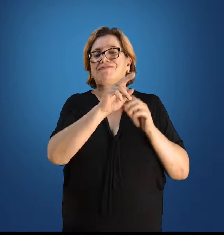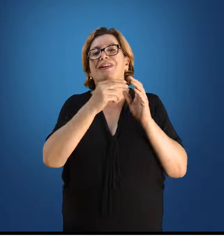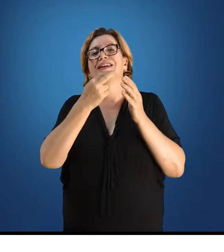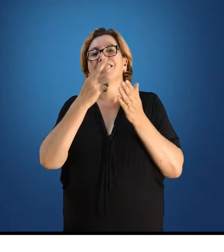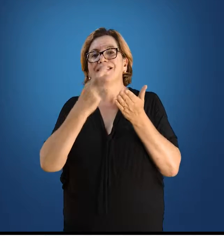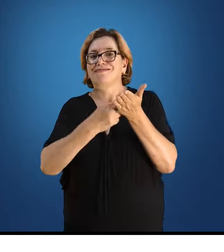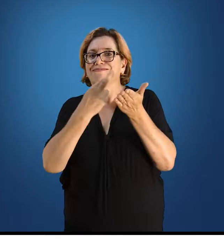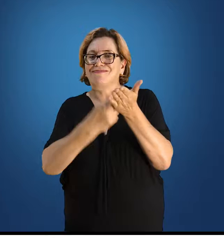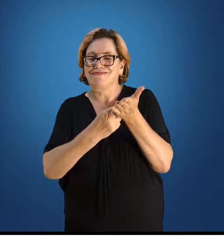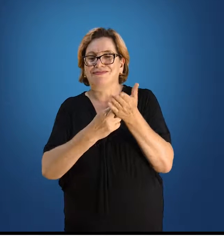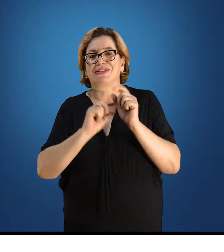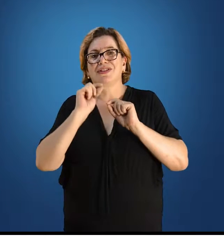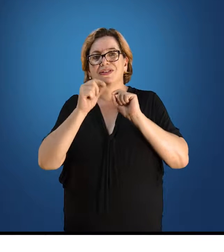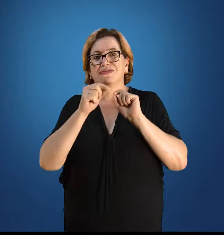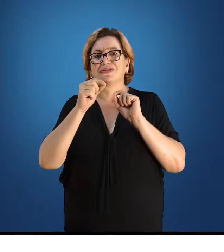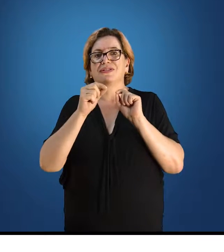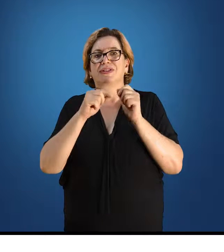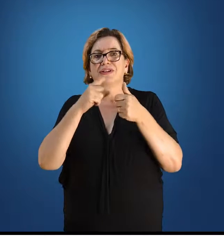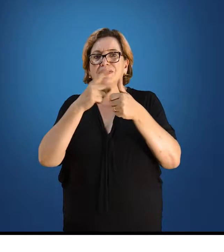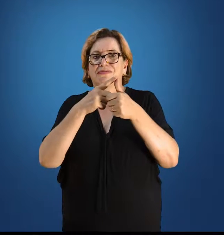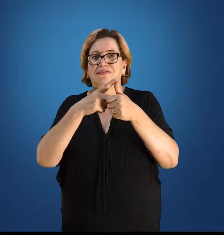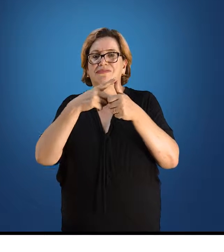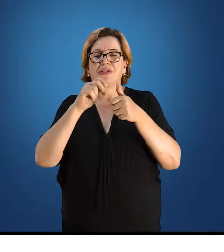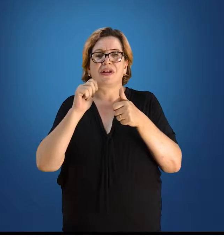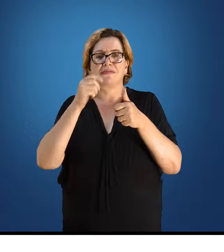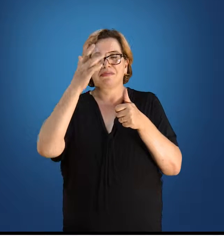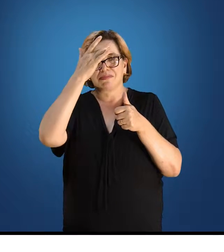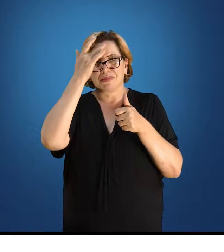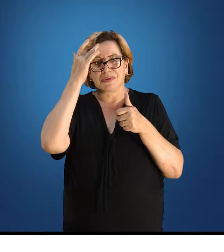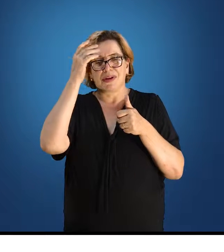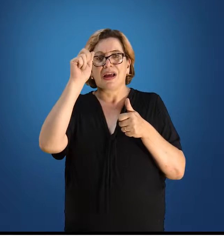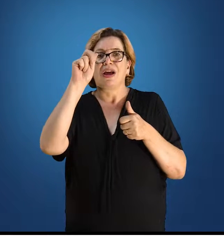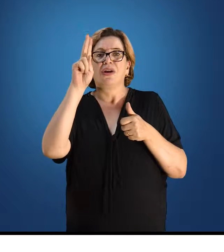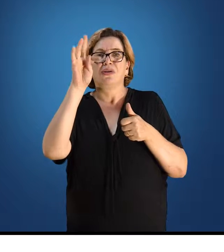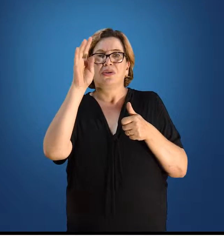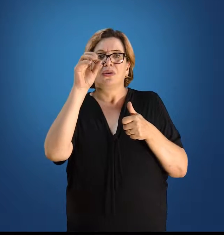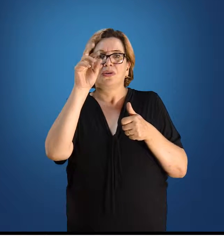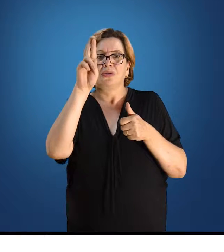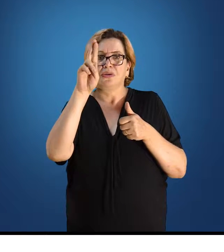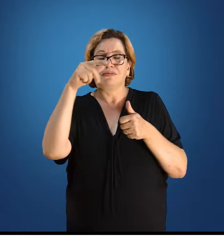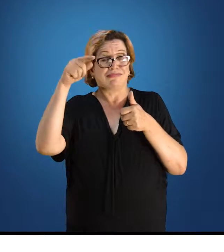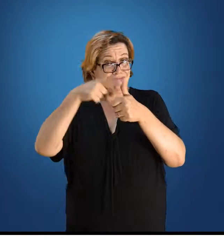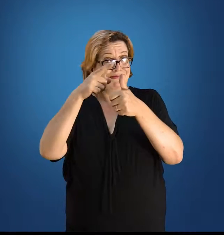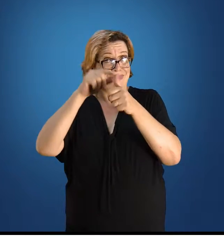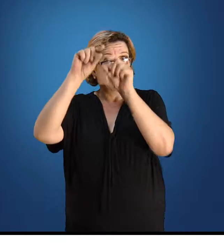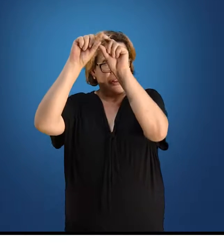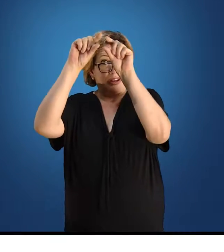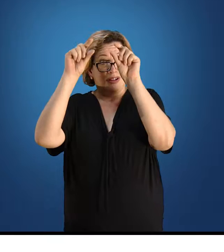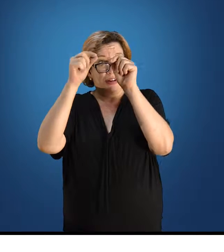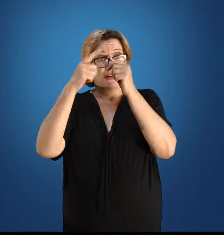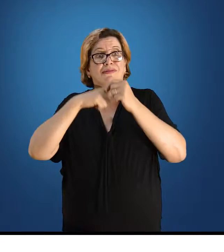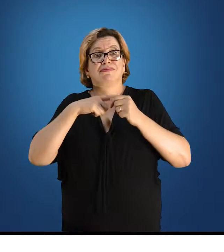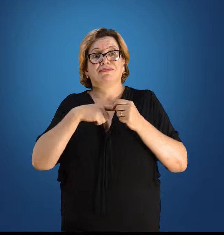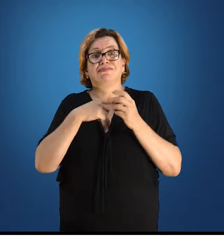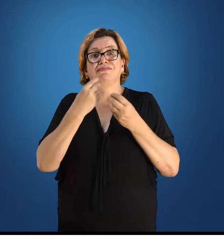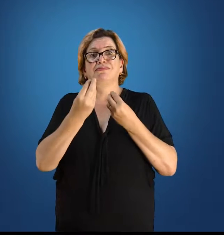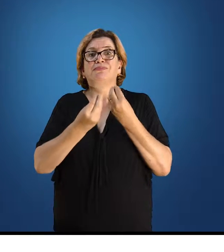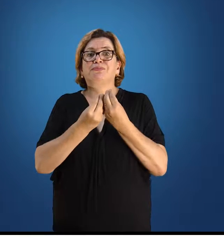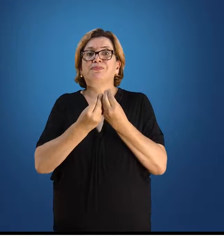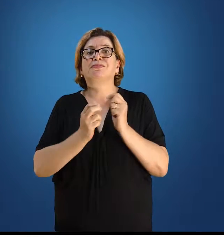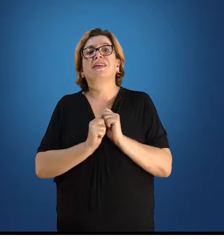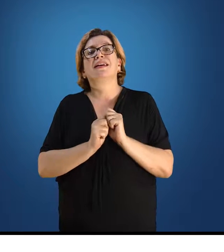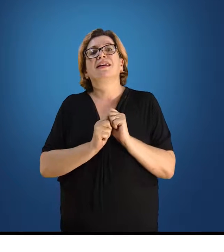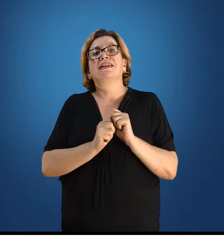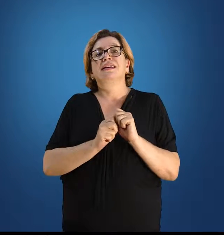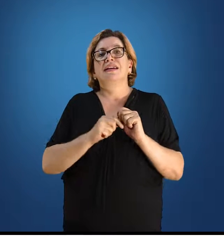uma revista. Então você lá, o autor, no primeiro quadradinho ali do meu diagrama esquemático ali,